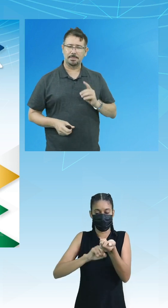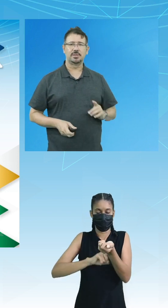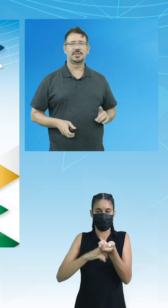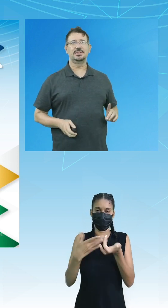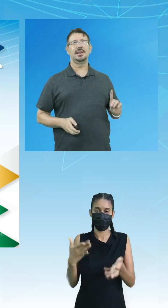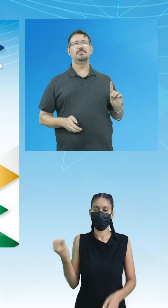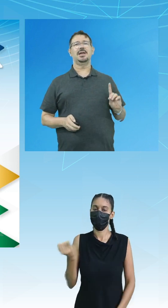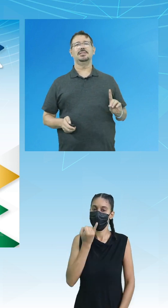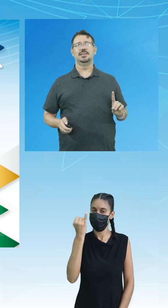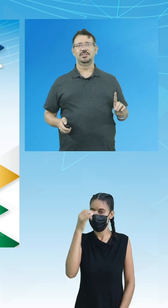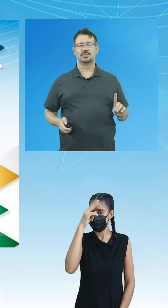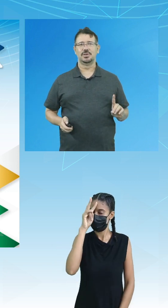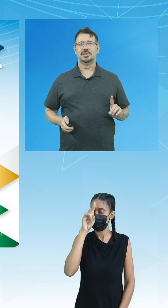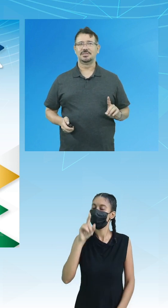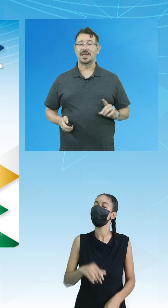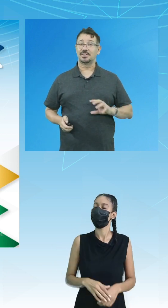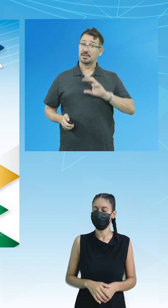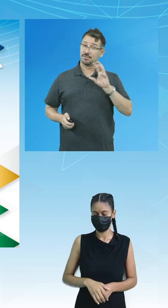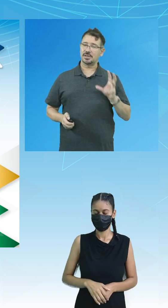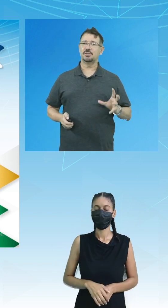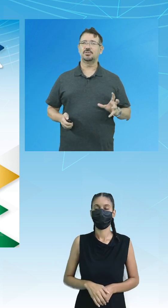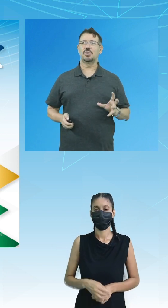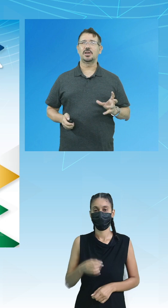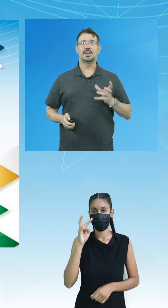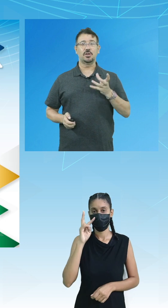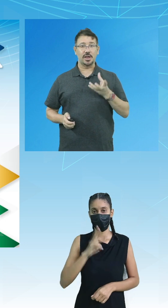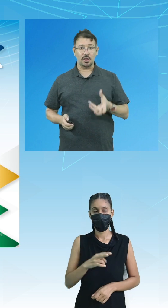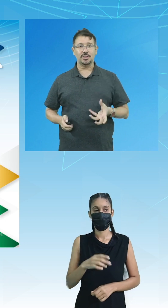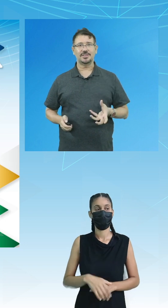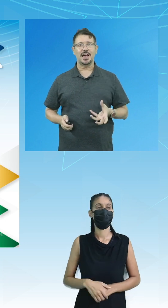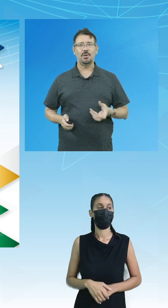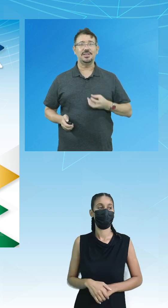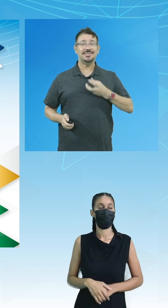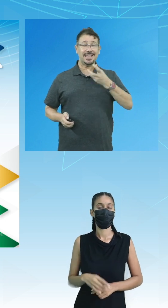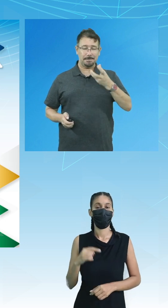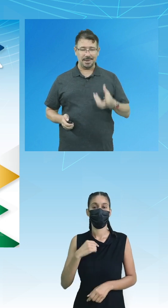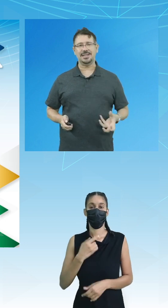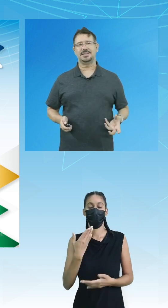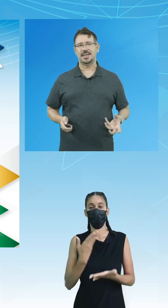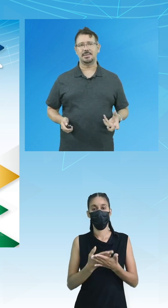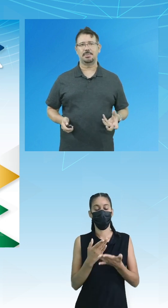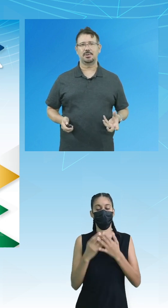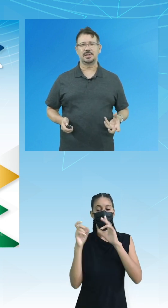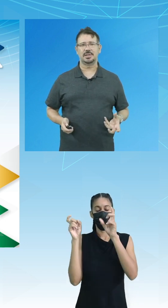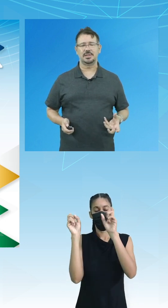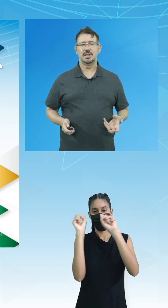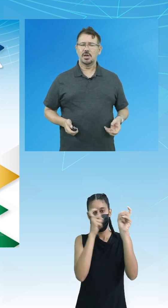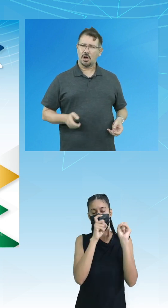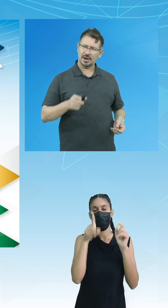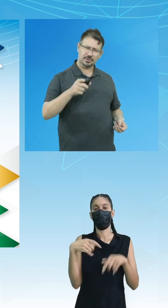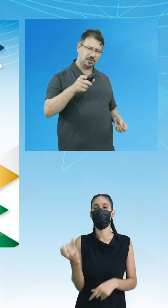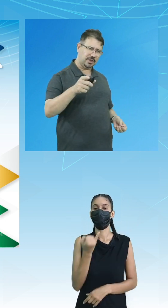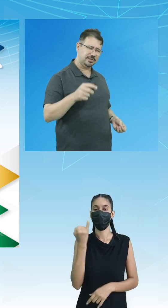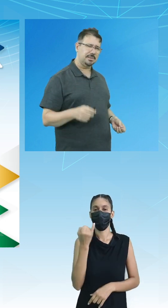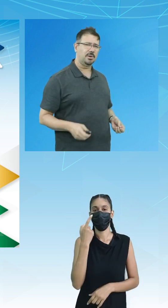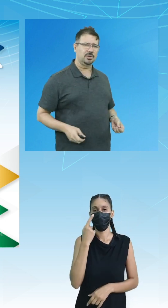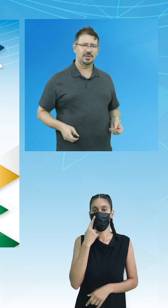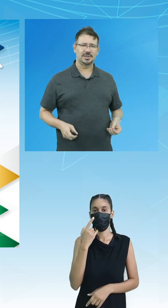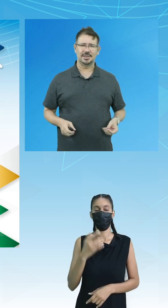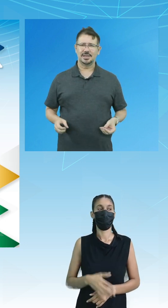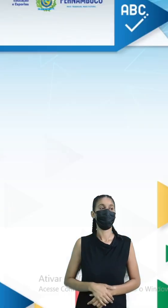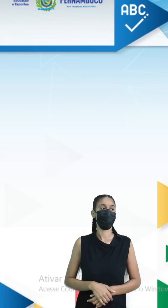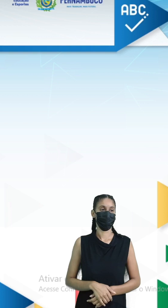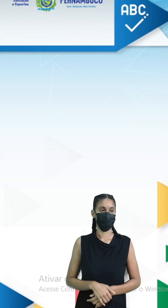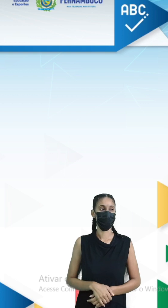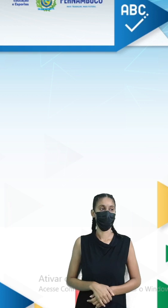Então é importante lembrar disso, certo? Vejam só que na nossa aula esse debate é importante. Olhem só esse emoji